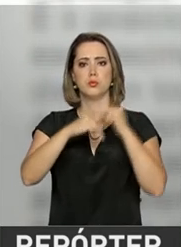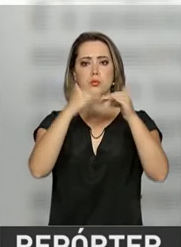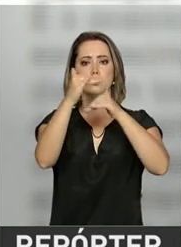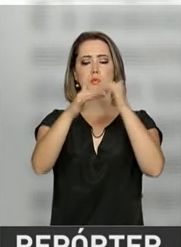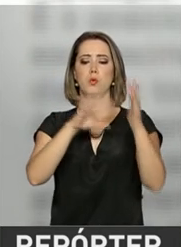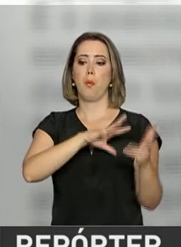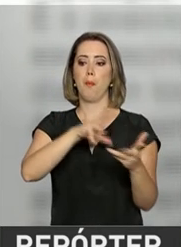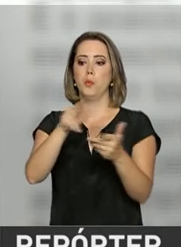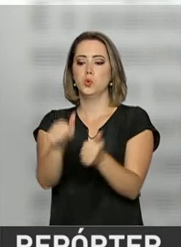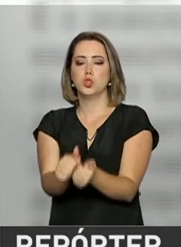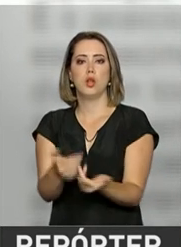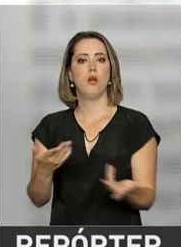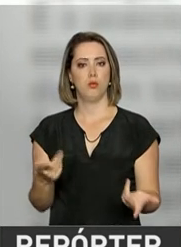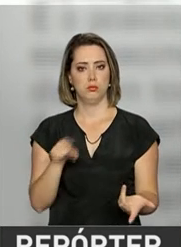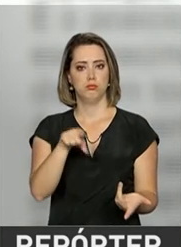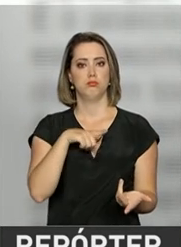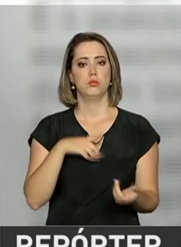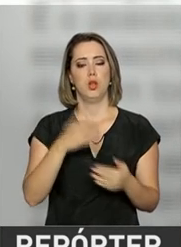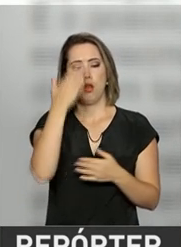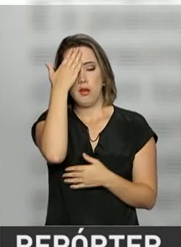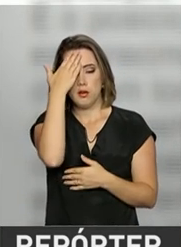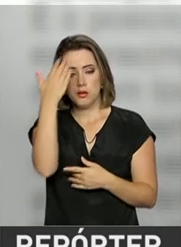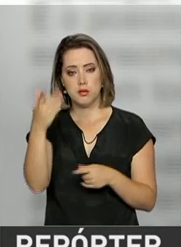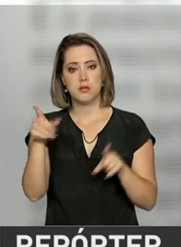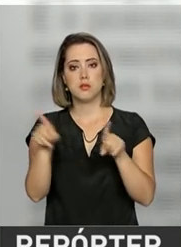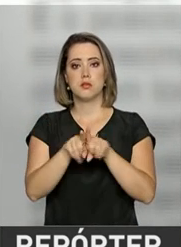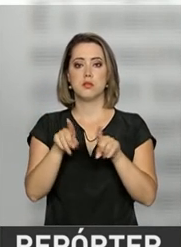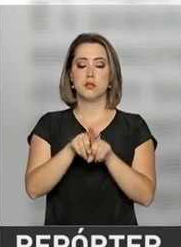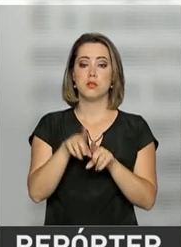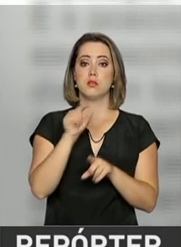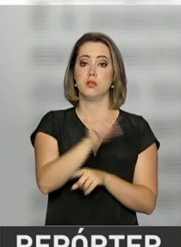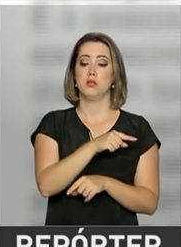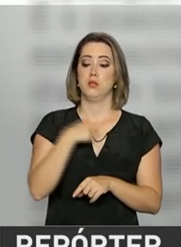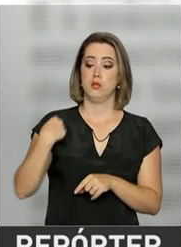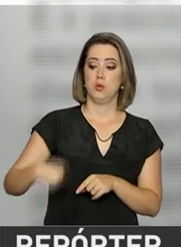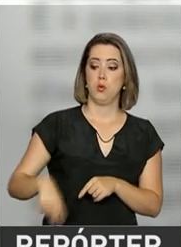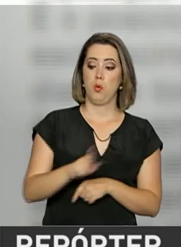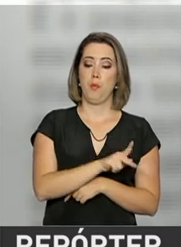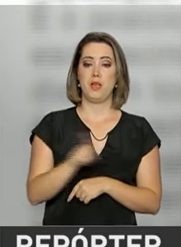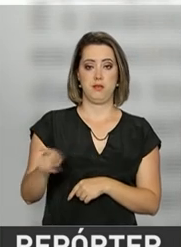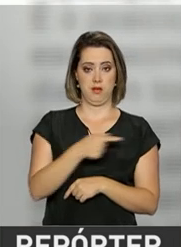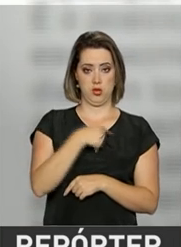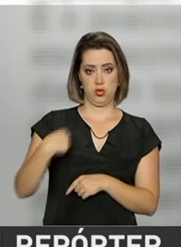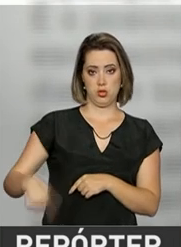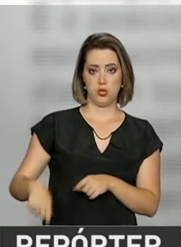segmento. Michel Temer agradeceu o gesto do presidente Xi Jinping e